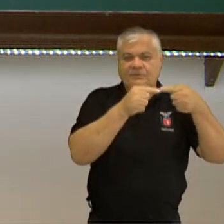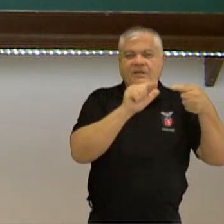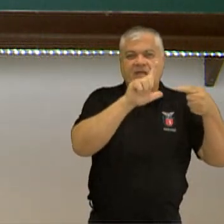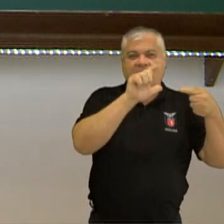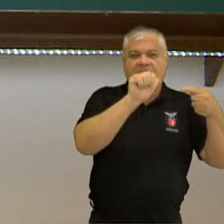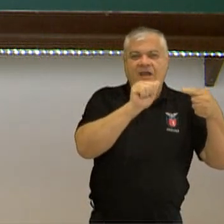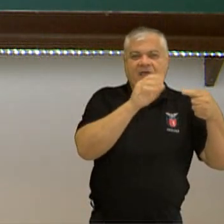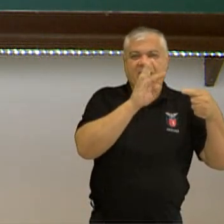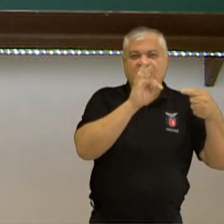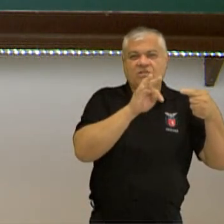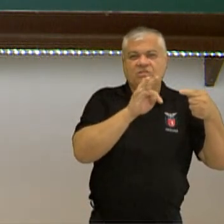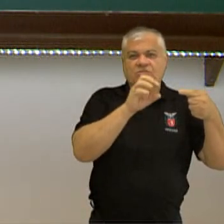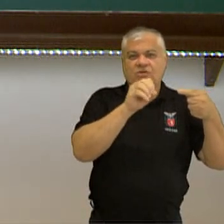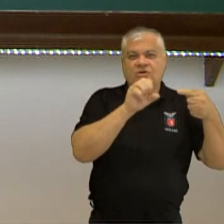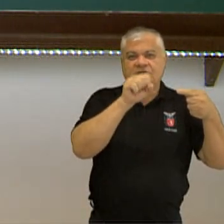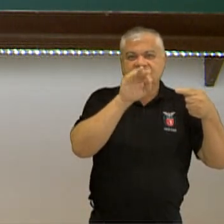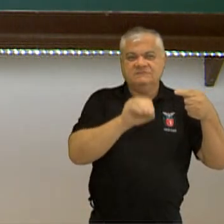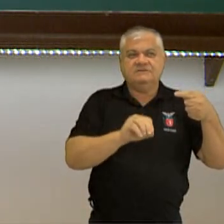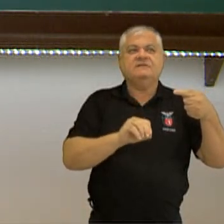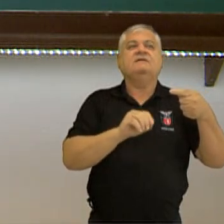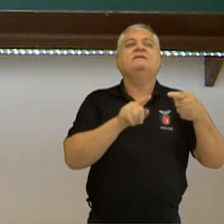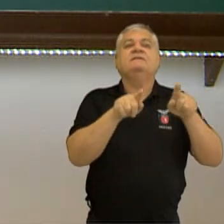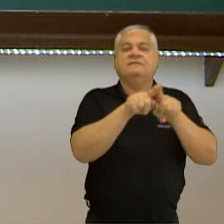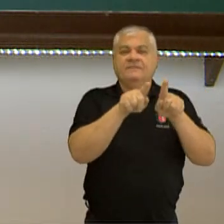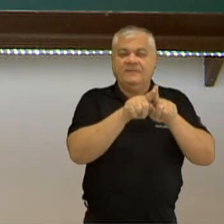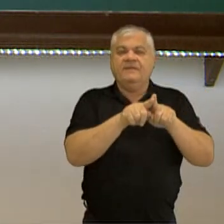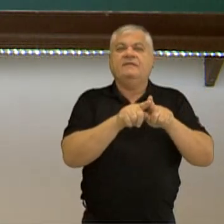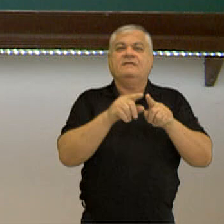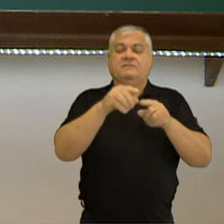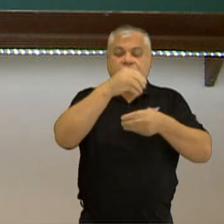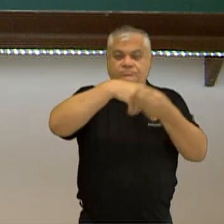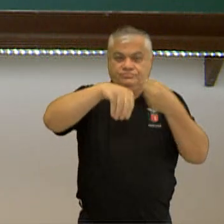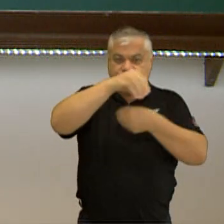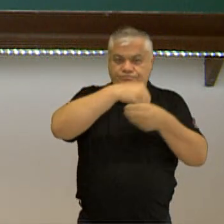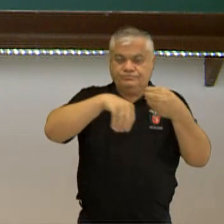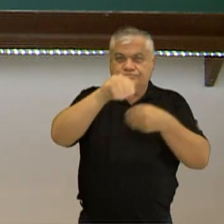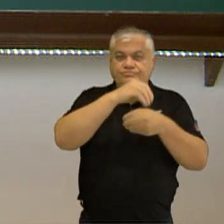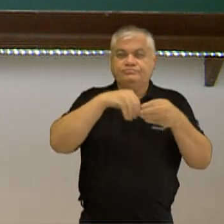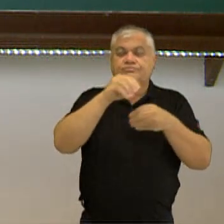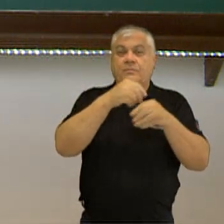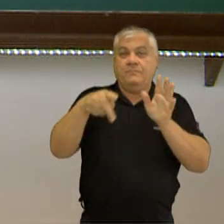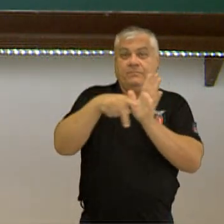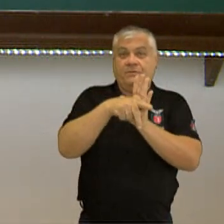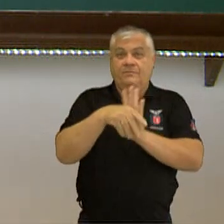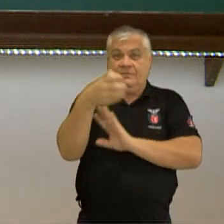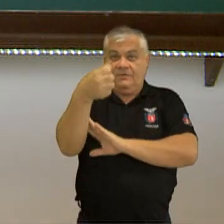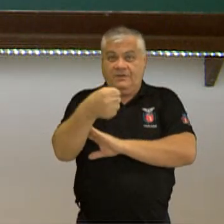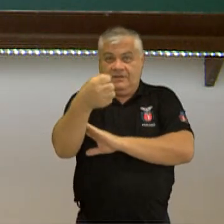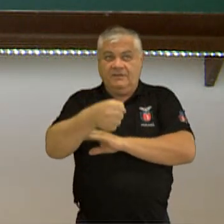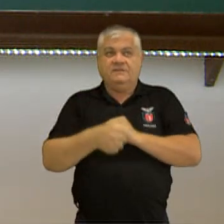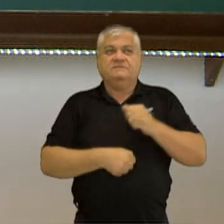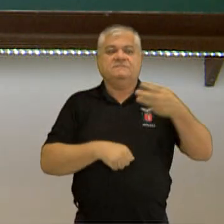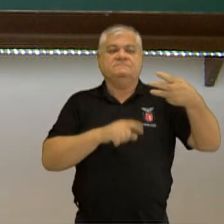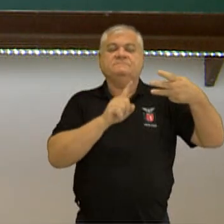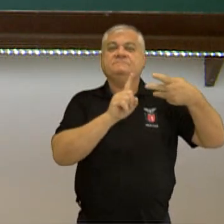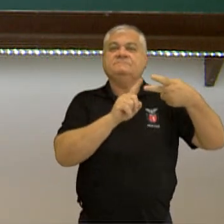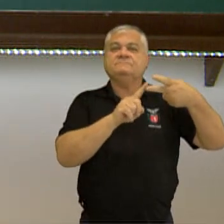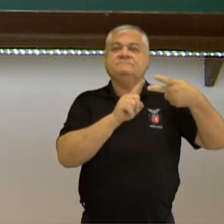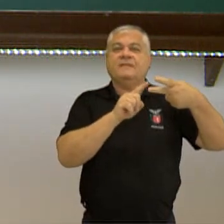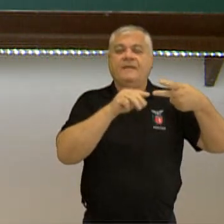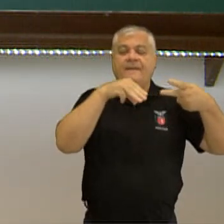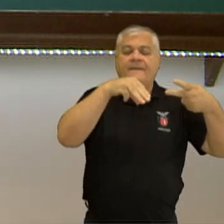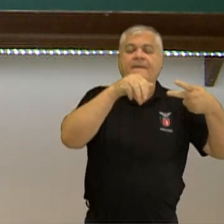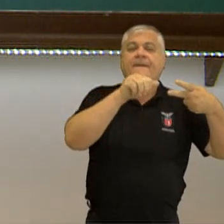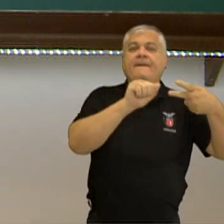monossacarídeos, que é a glicose mais a galactose, muito encontrada no leite. Nós temos a maltose, que